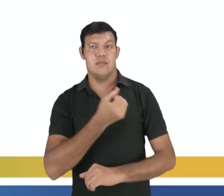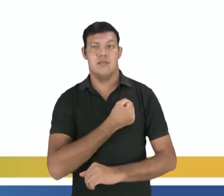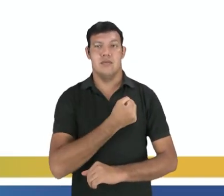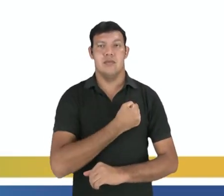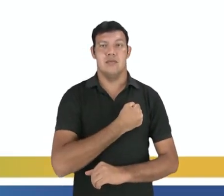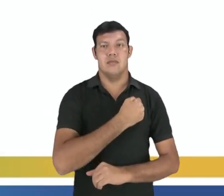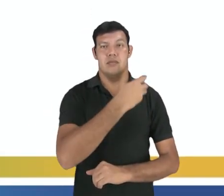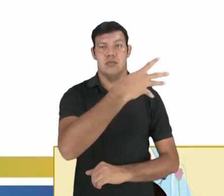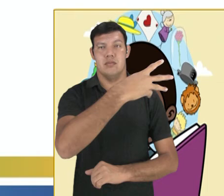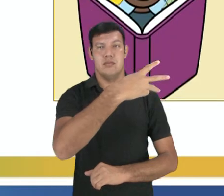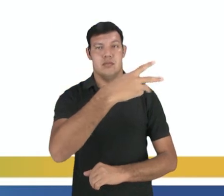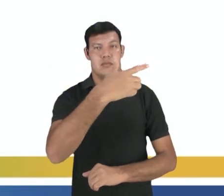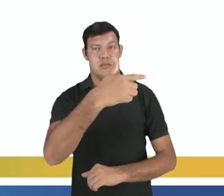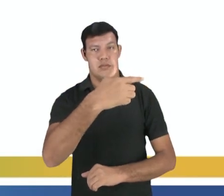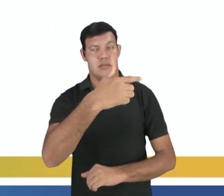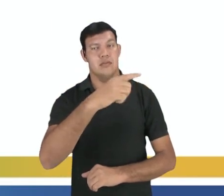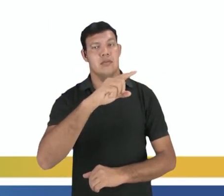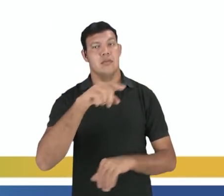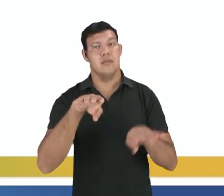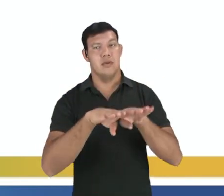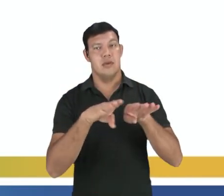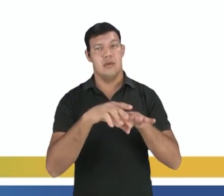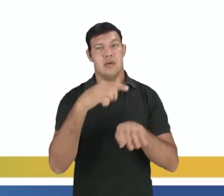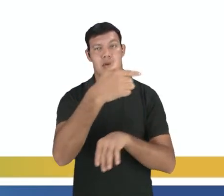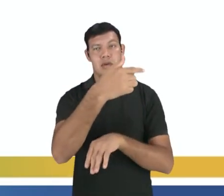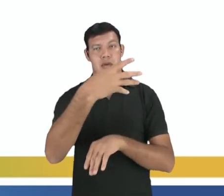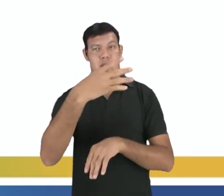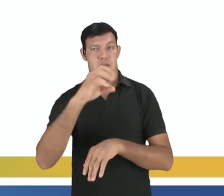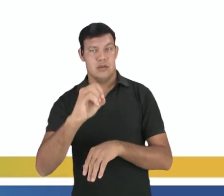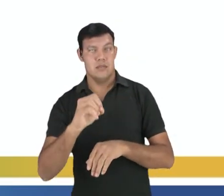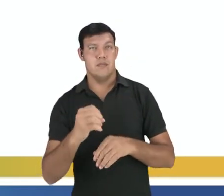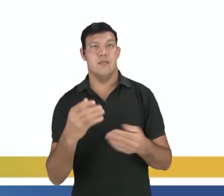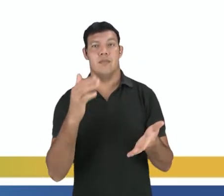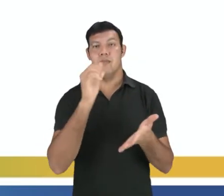240. Vamos praticar um pouco.